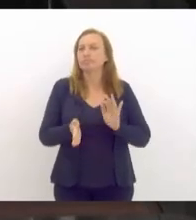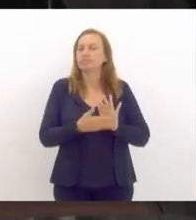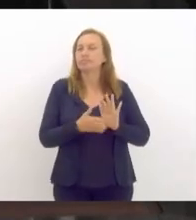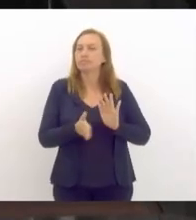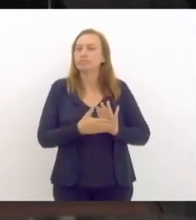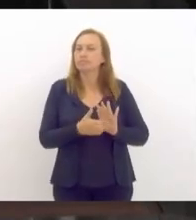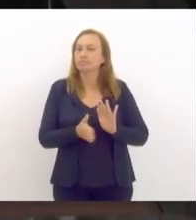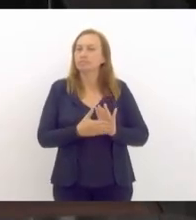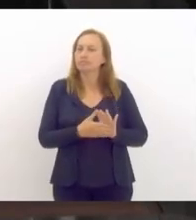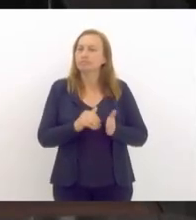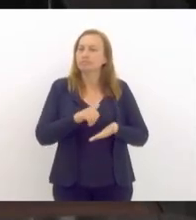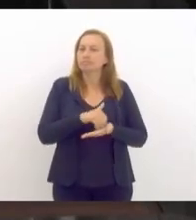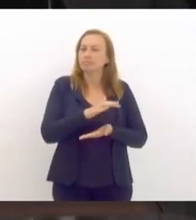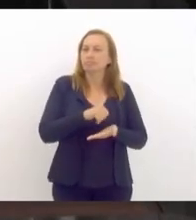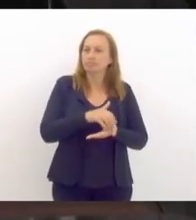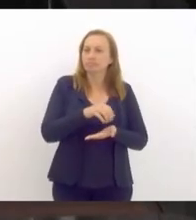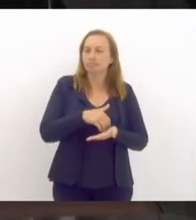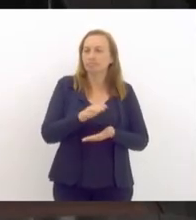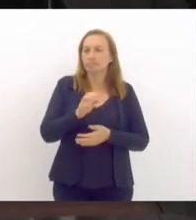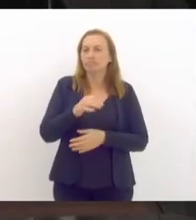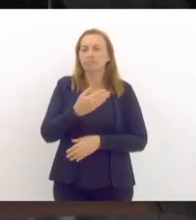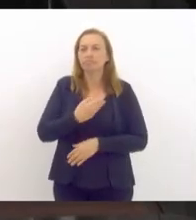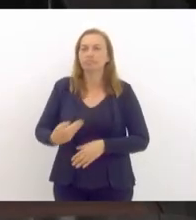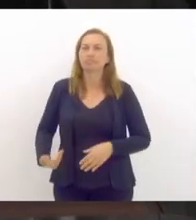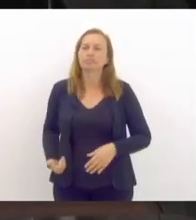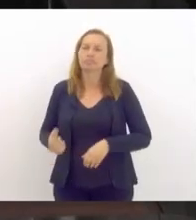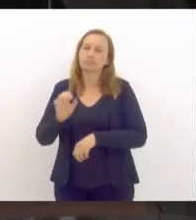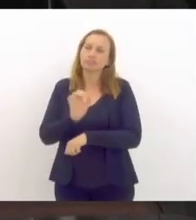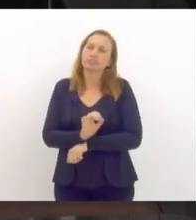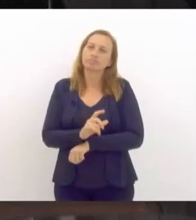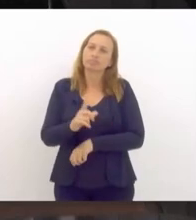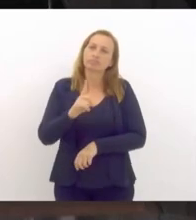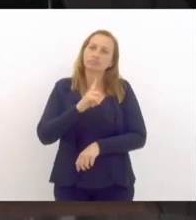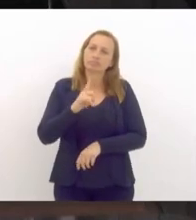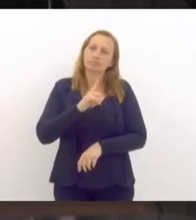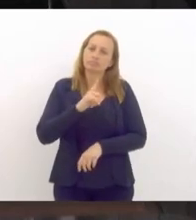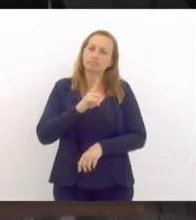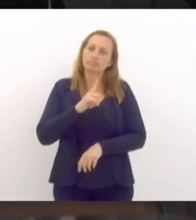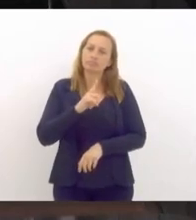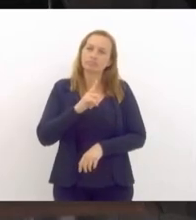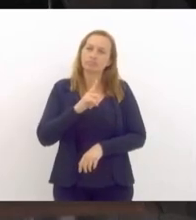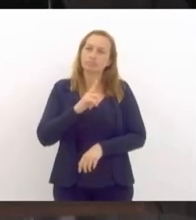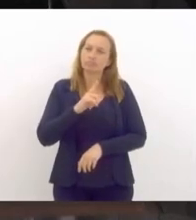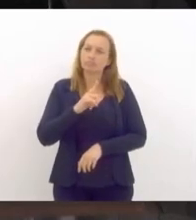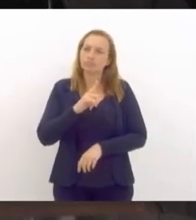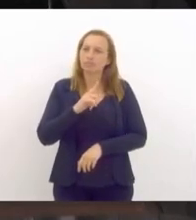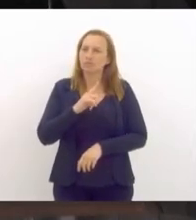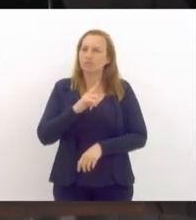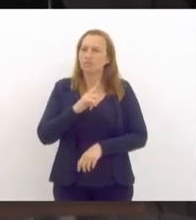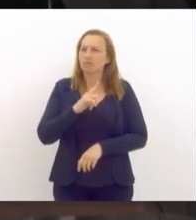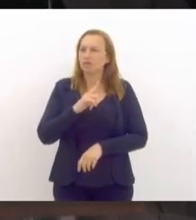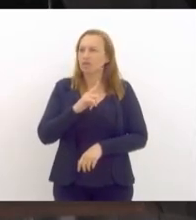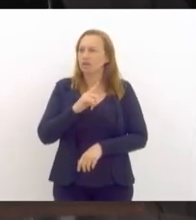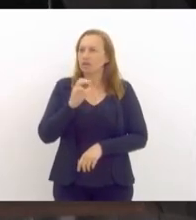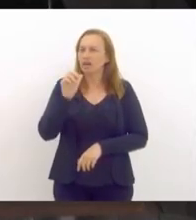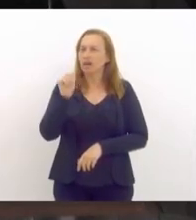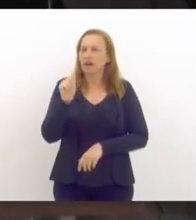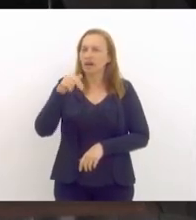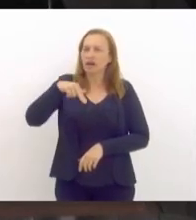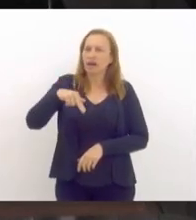de demissão que o governo do estado tem com os animadores culturais eu trabalhei